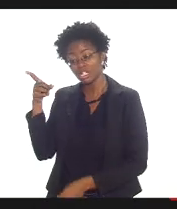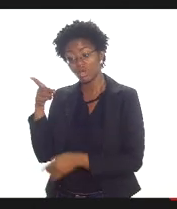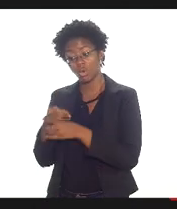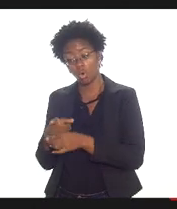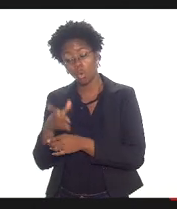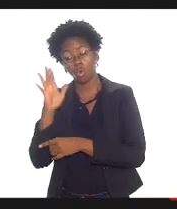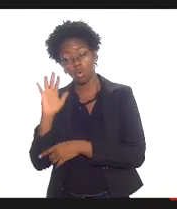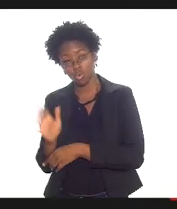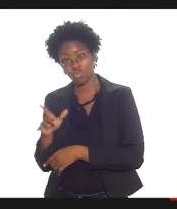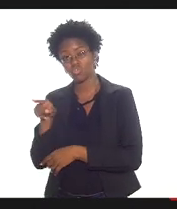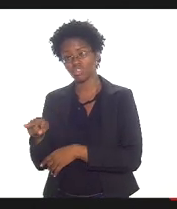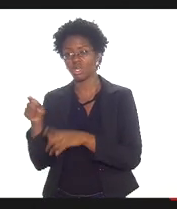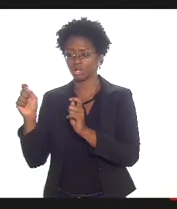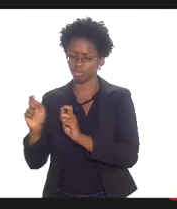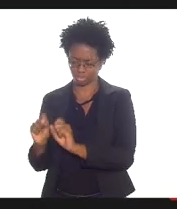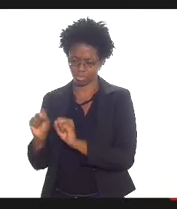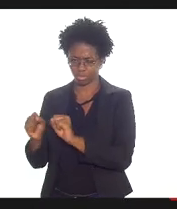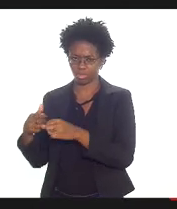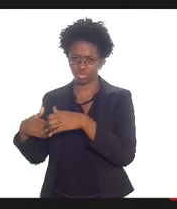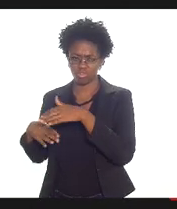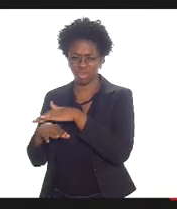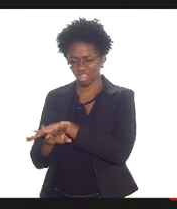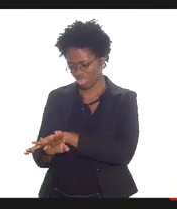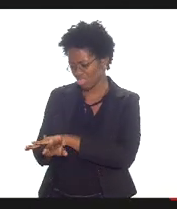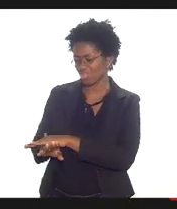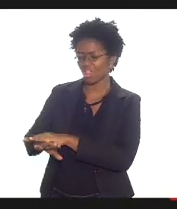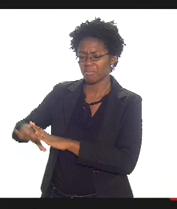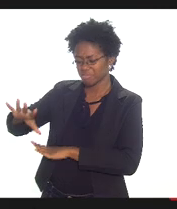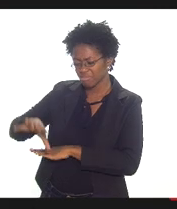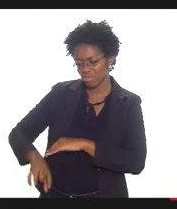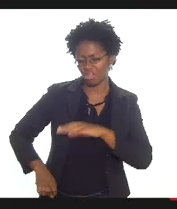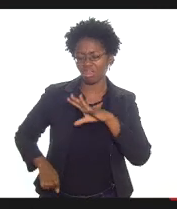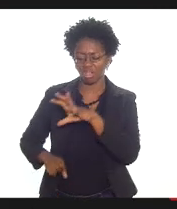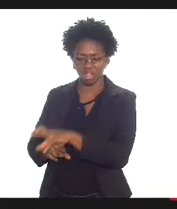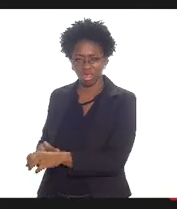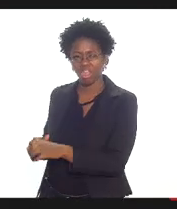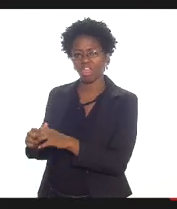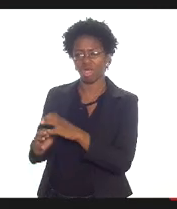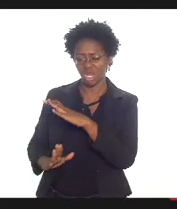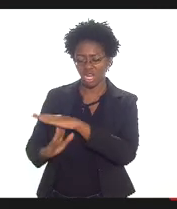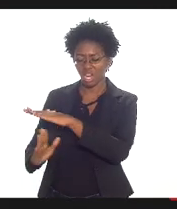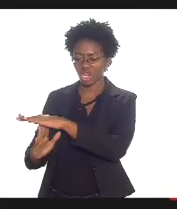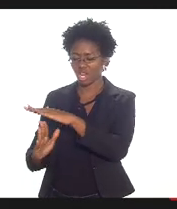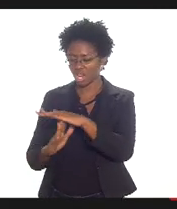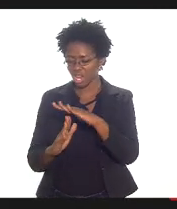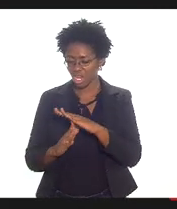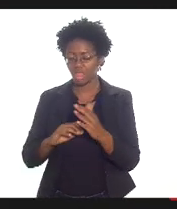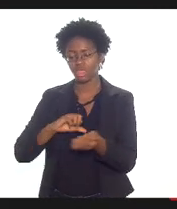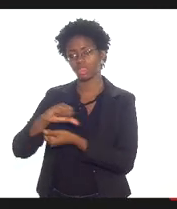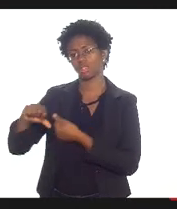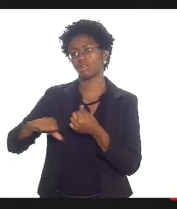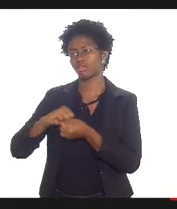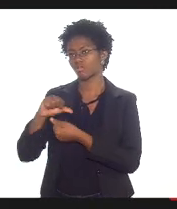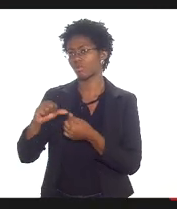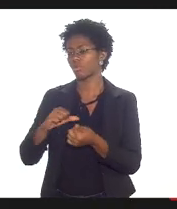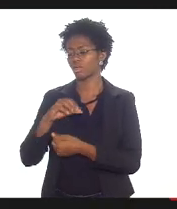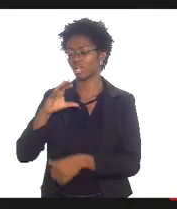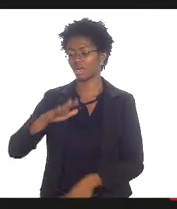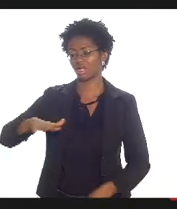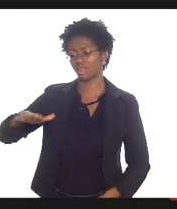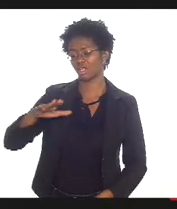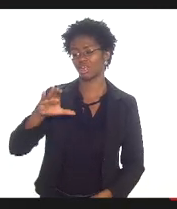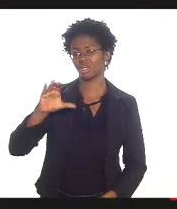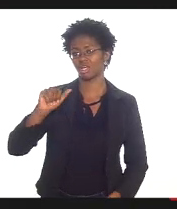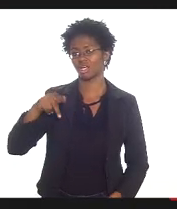pode reter, portanto, explorar, delimitar e transformar num campo. O que ele não descobriu é